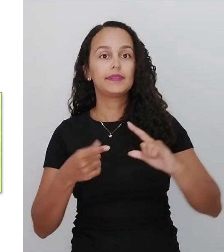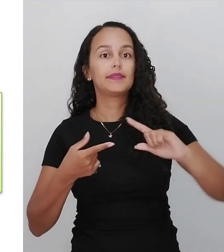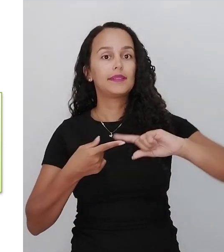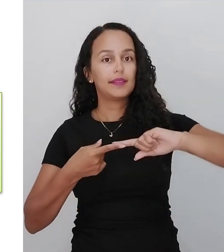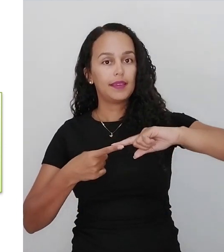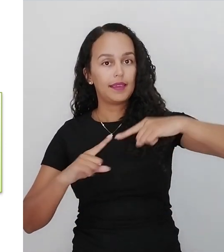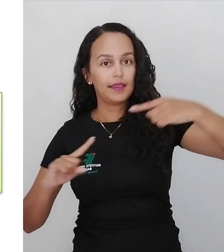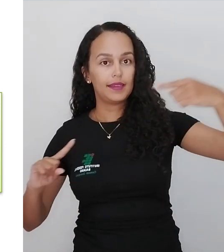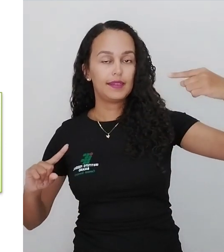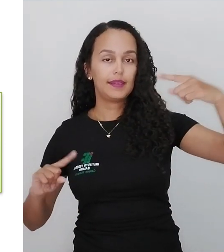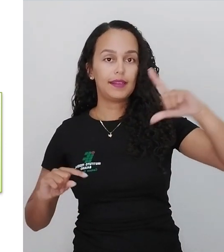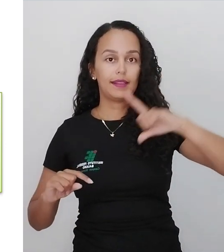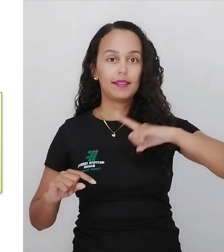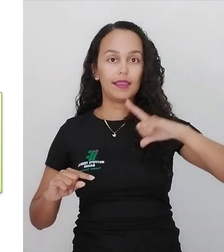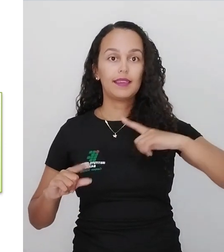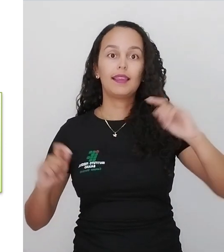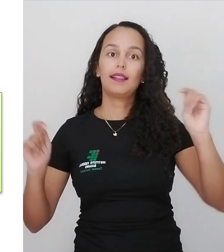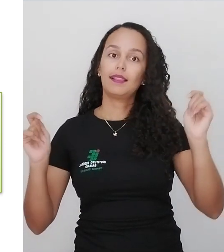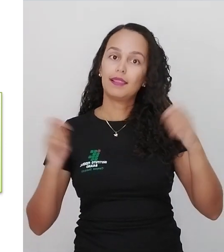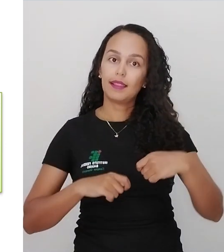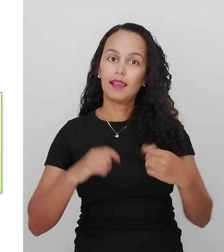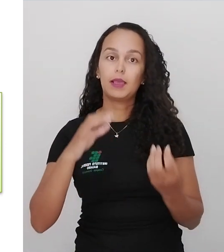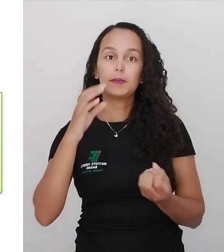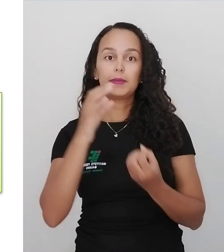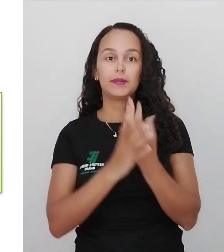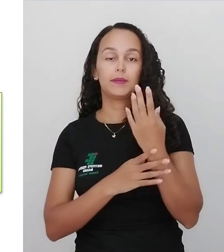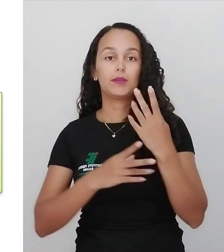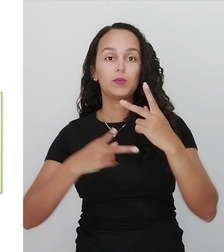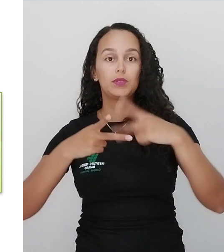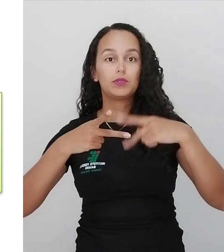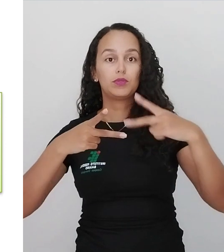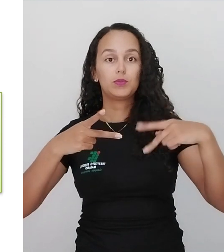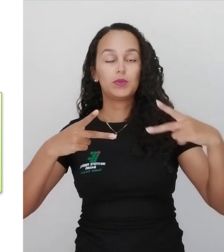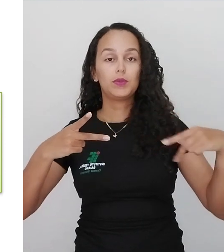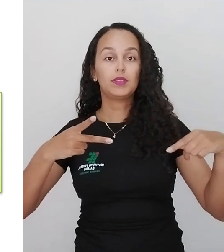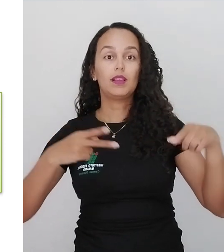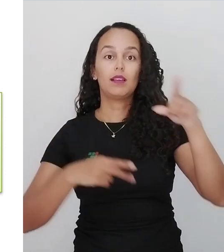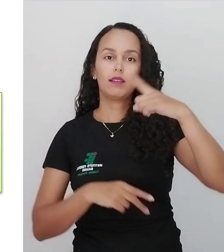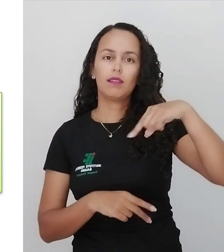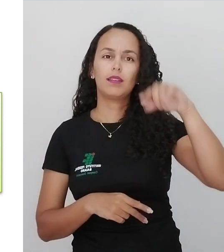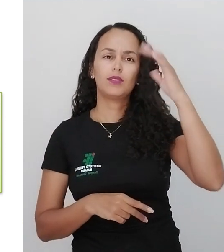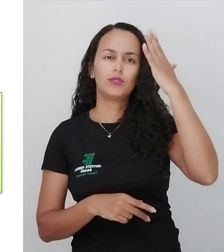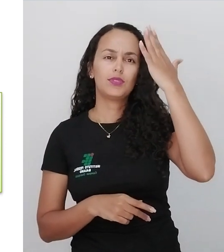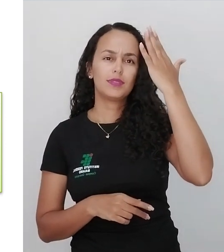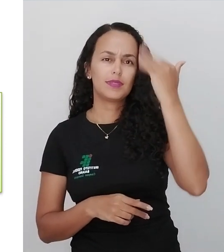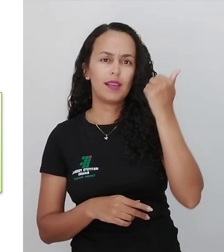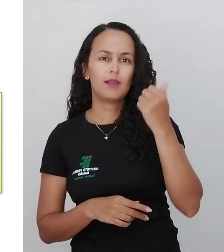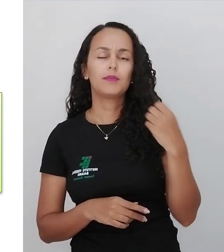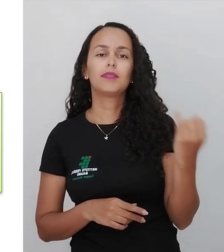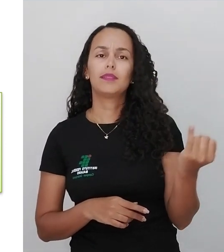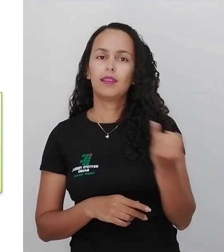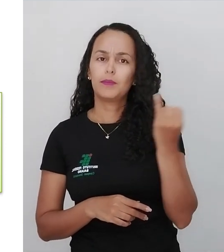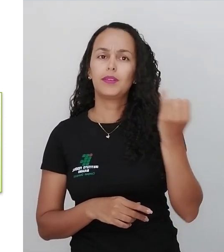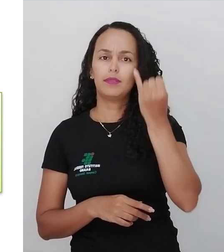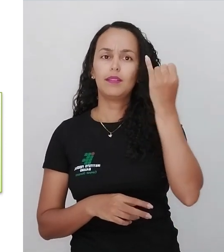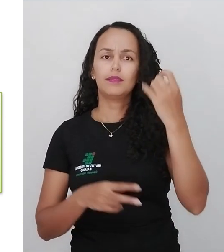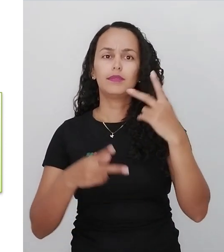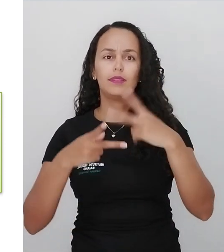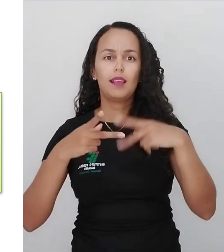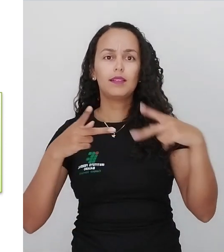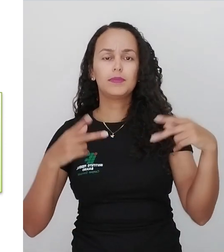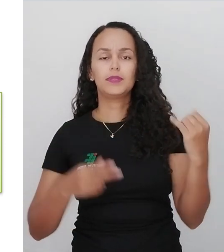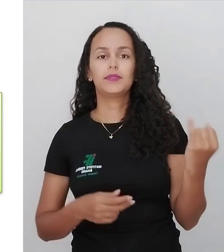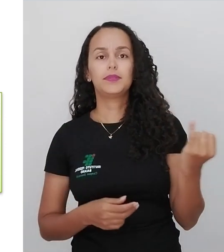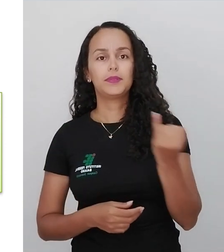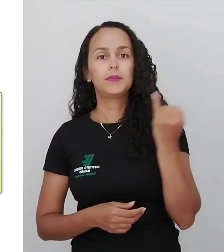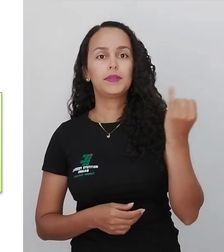que tem um papel extremamente importante na construção dos seres vivos, já que são moléculas com função